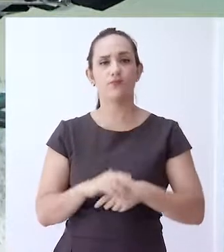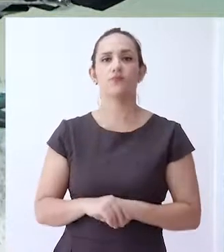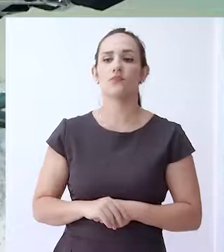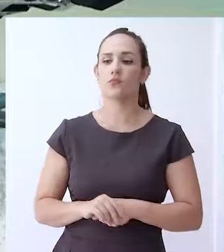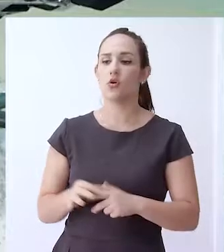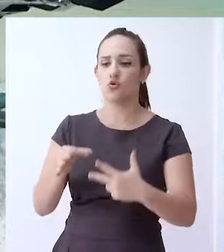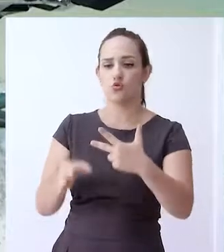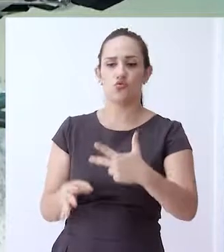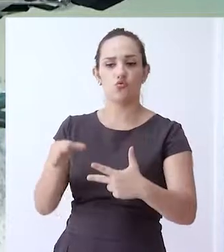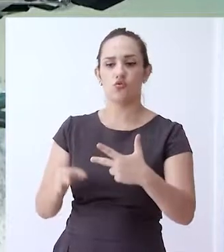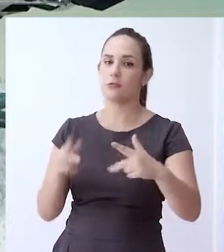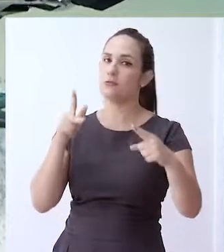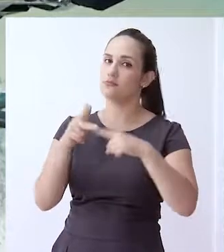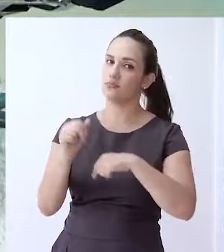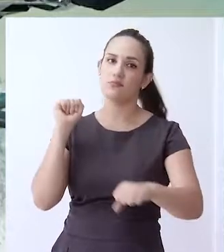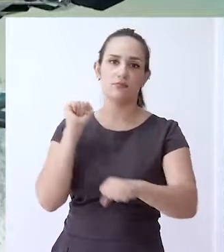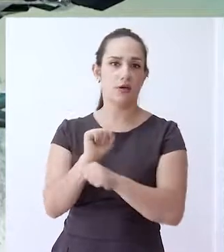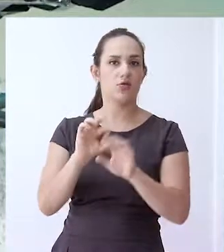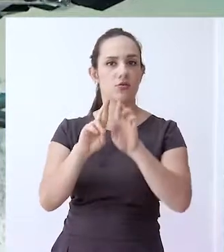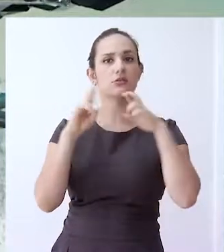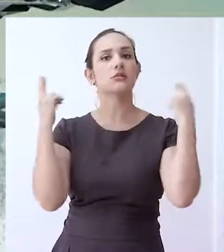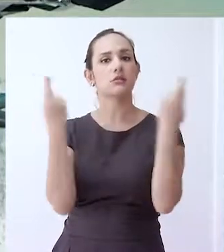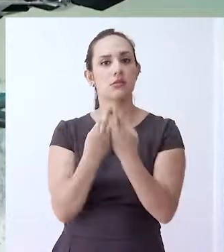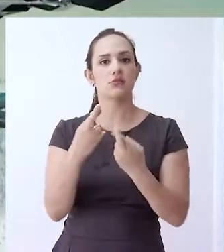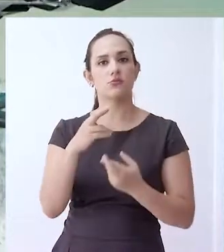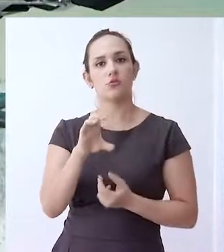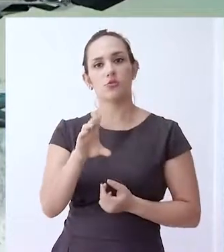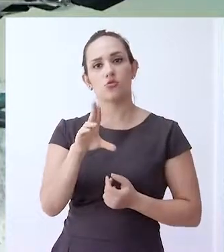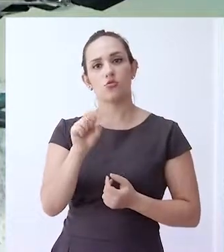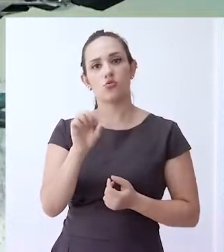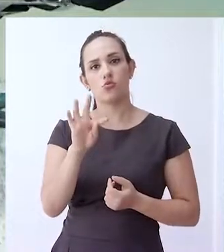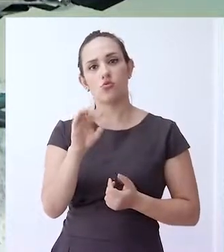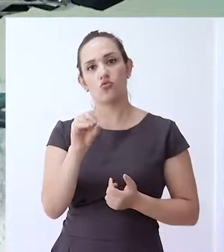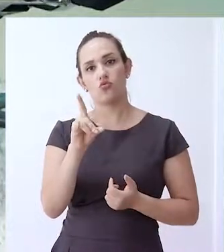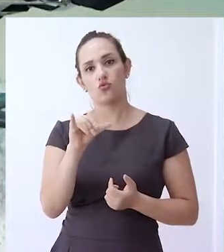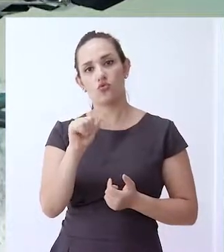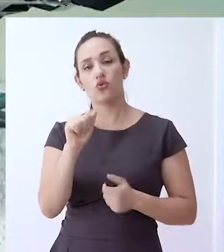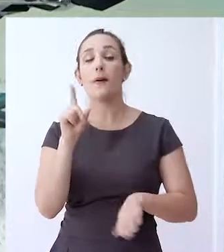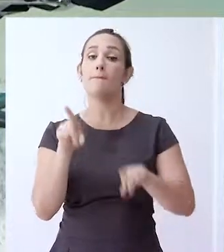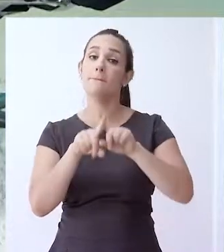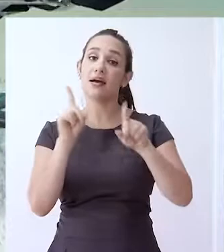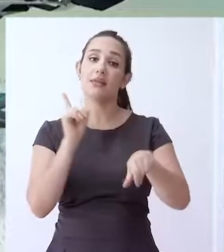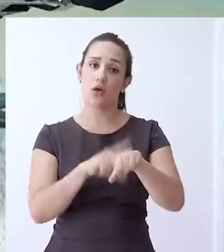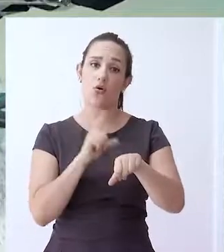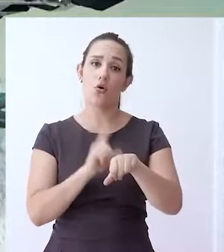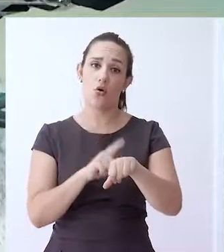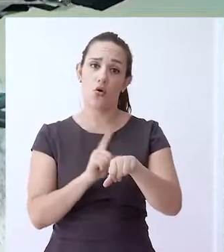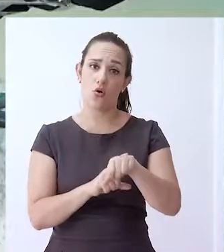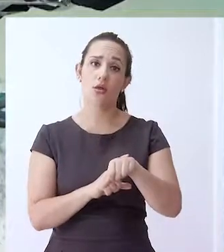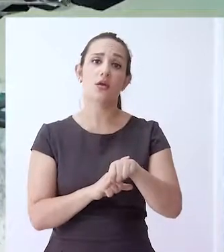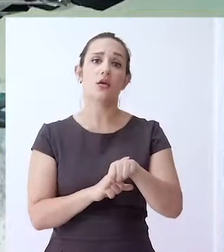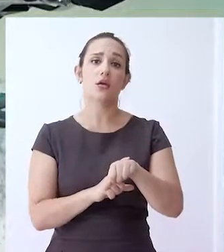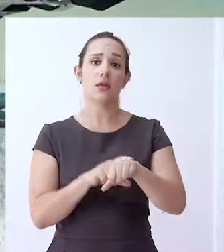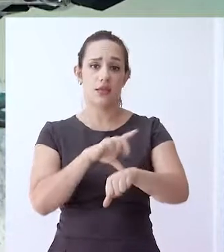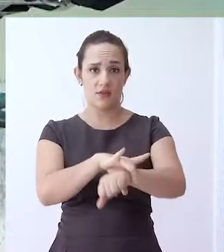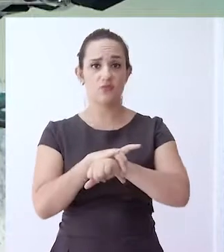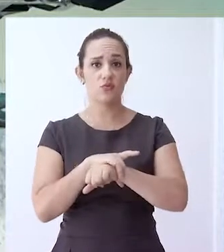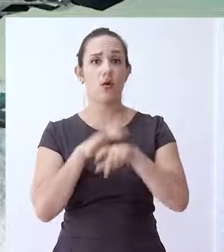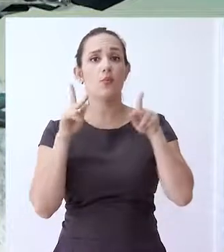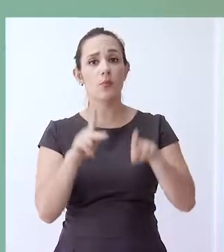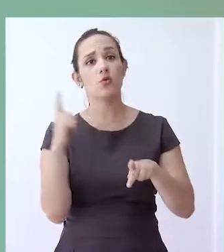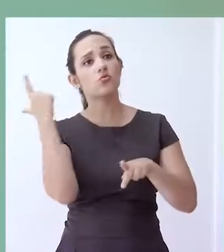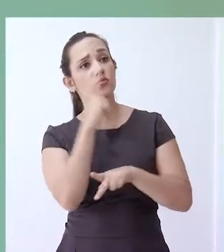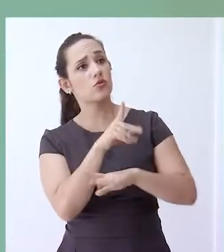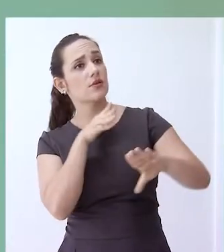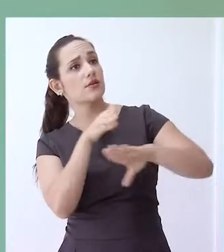o Poder Judiciário suspendeu as audiências de custódia, mas a primeira oportunidade que nós tivemos para conversar junto ao